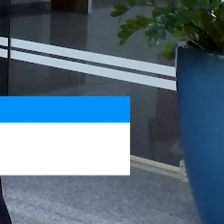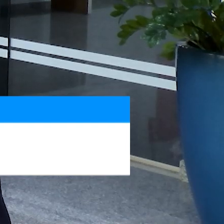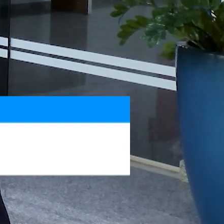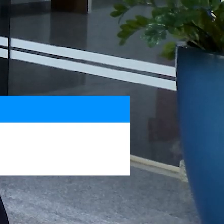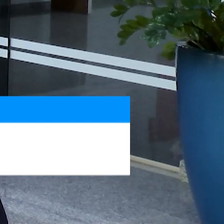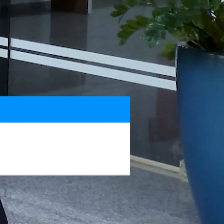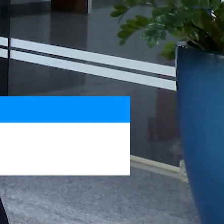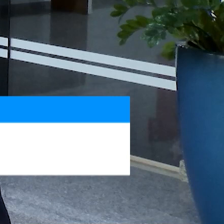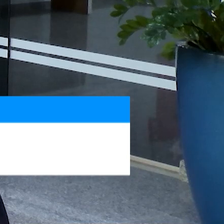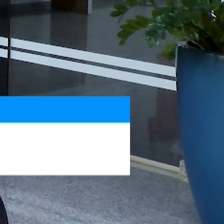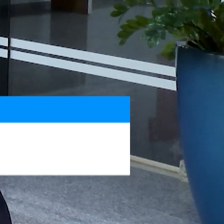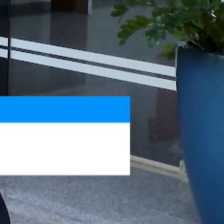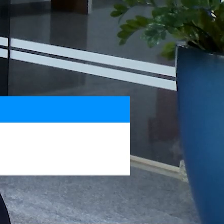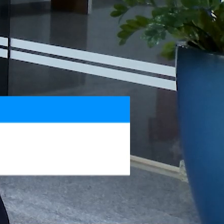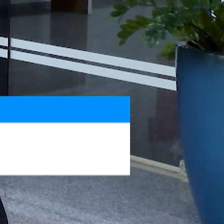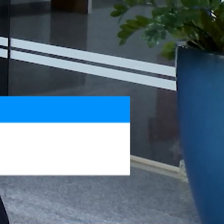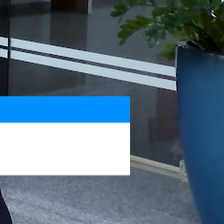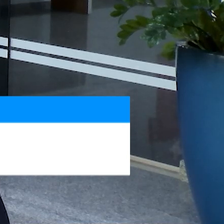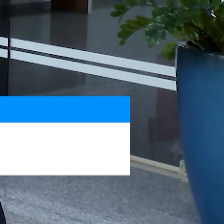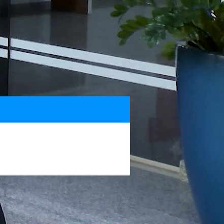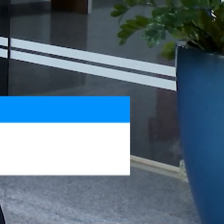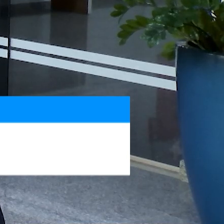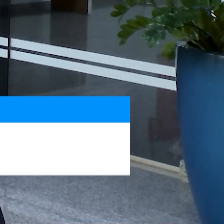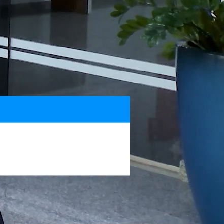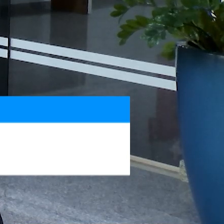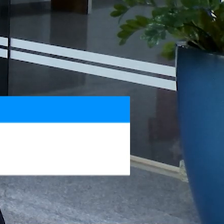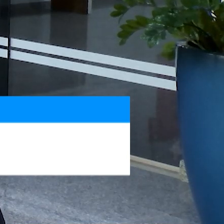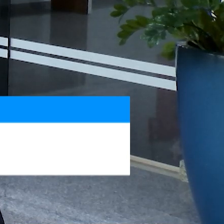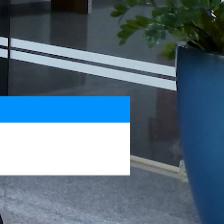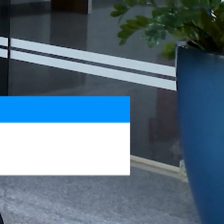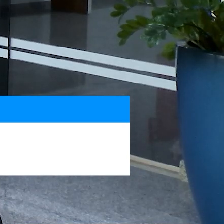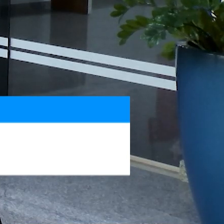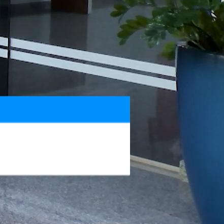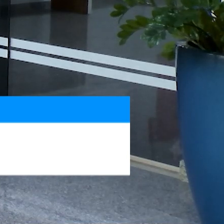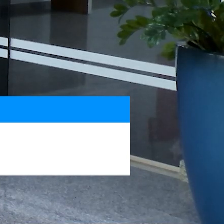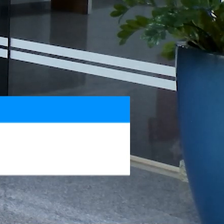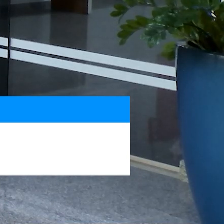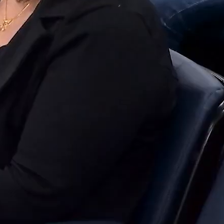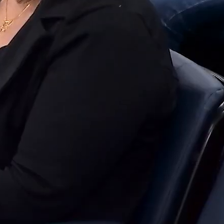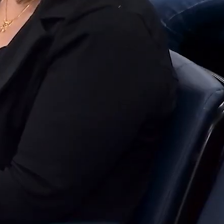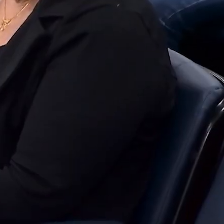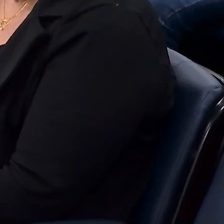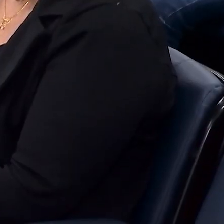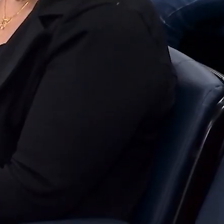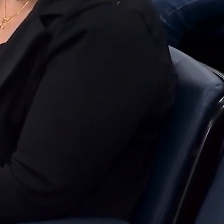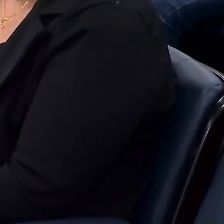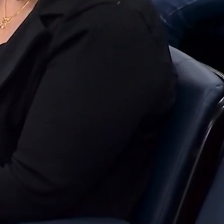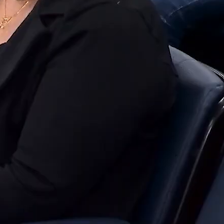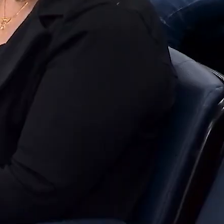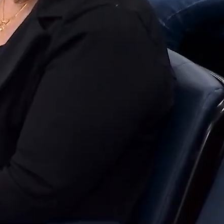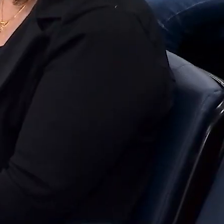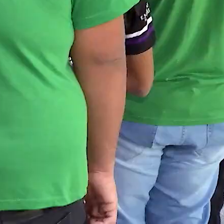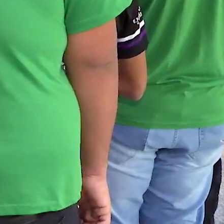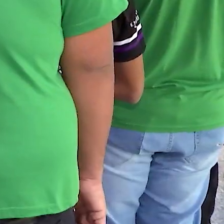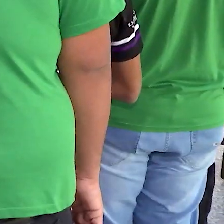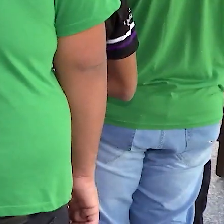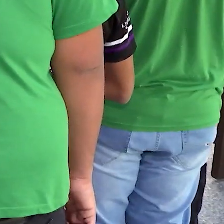público, e também vão conhecer o Poder Executivo lá junto com o governador Eduardo Rita.